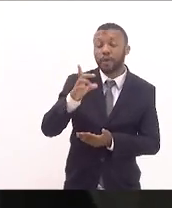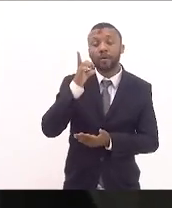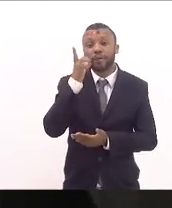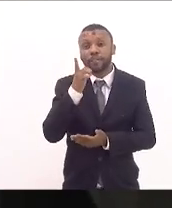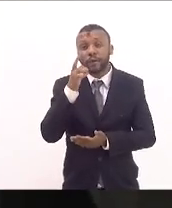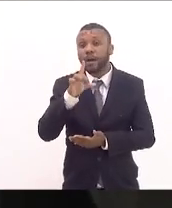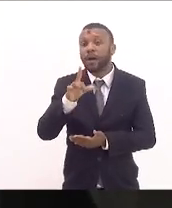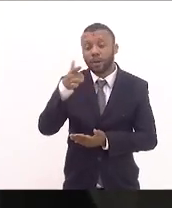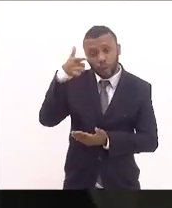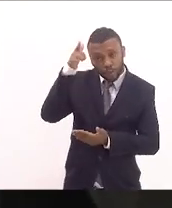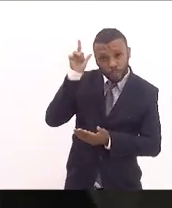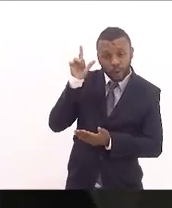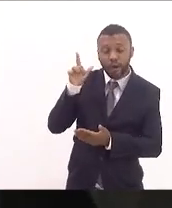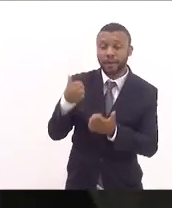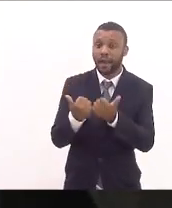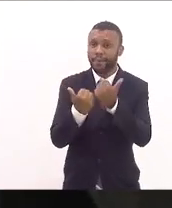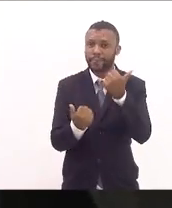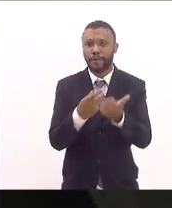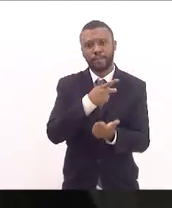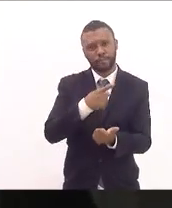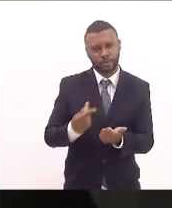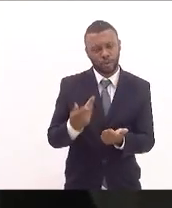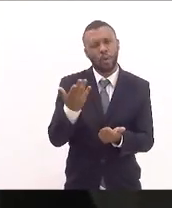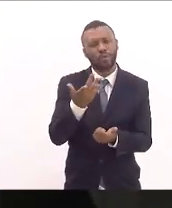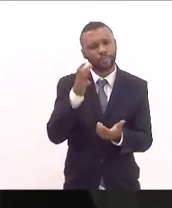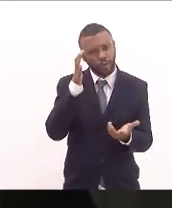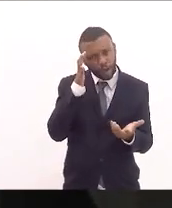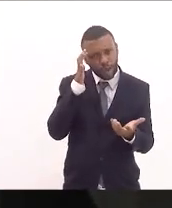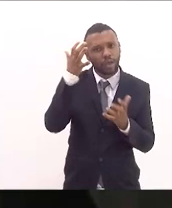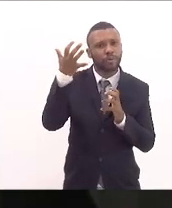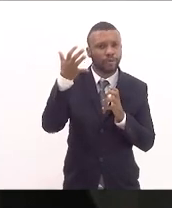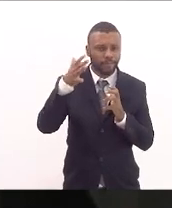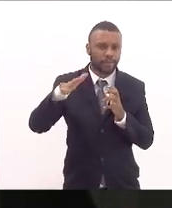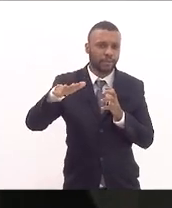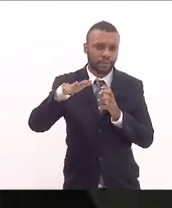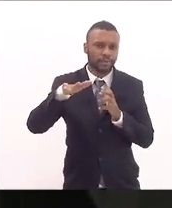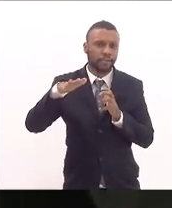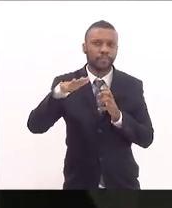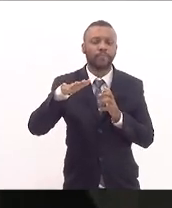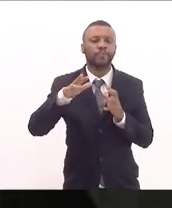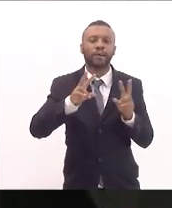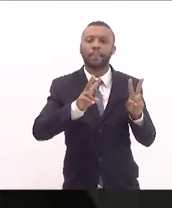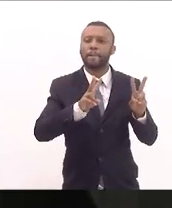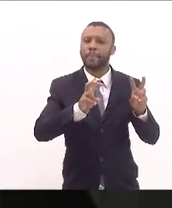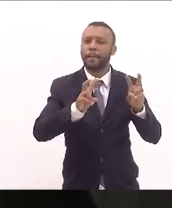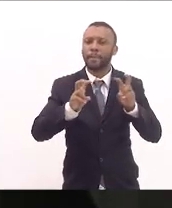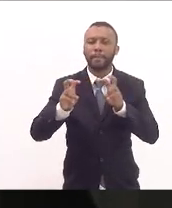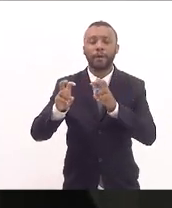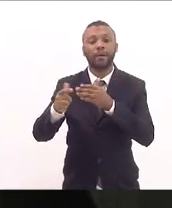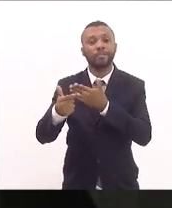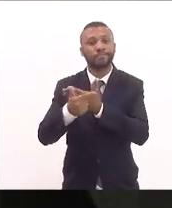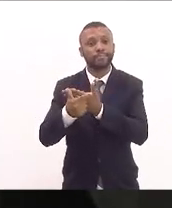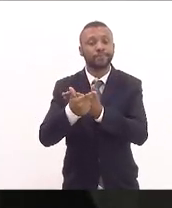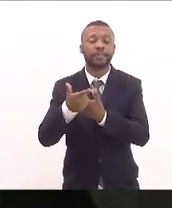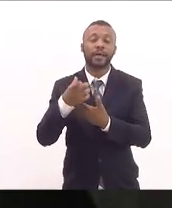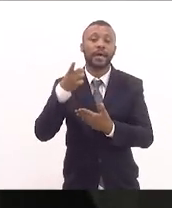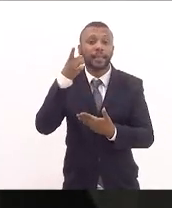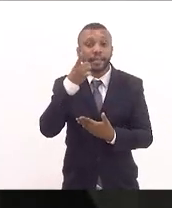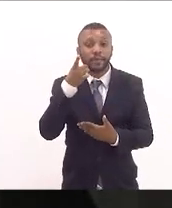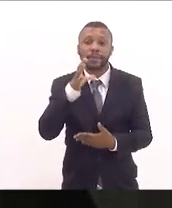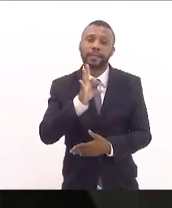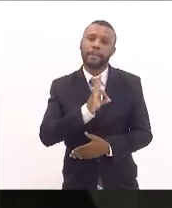cuja a vice-presidência hoje foi definida a cargo agora da deputada Martha